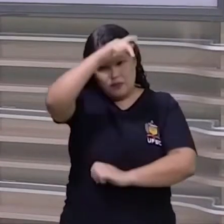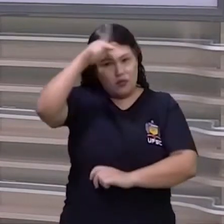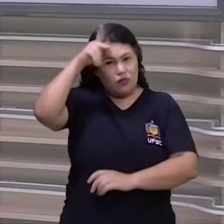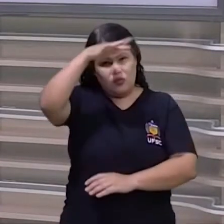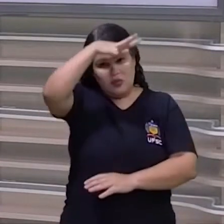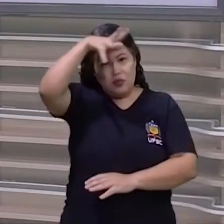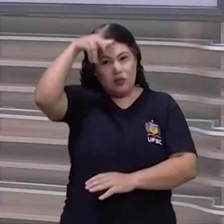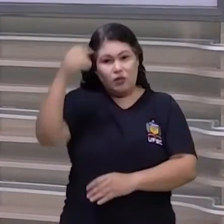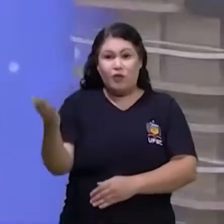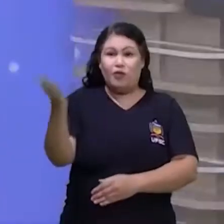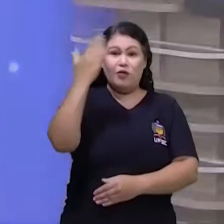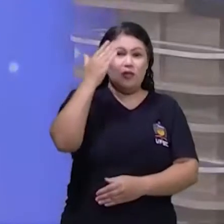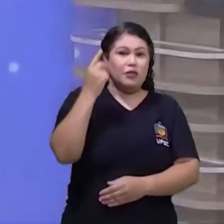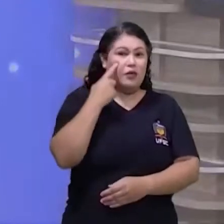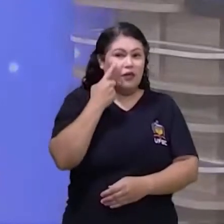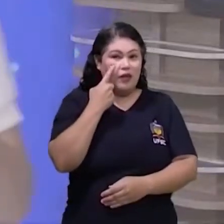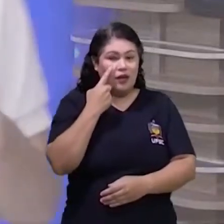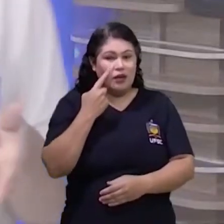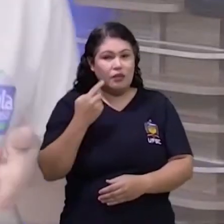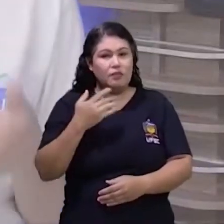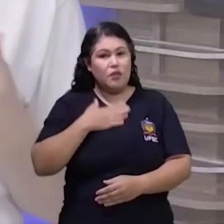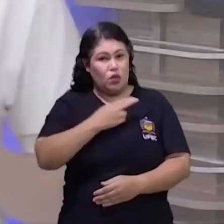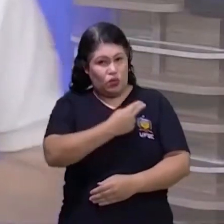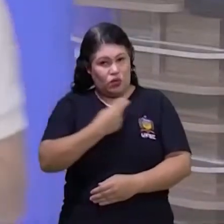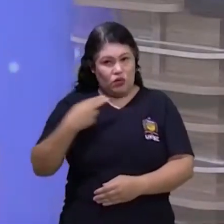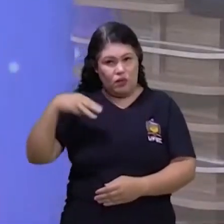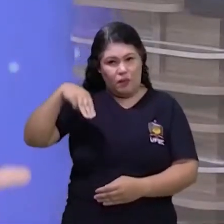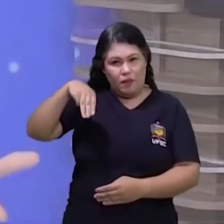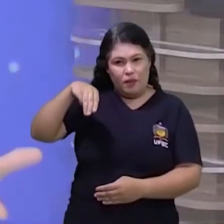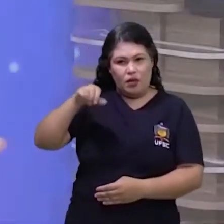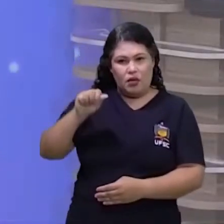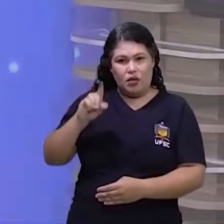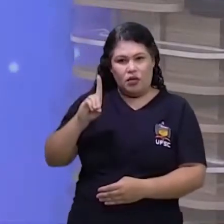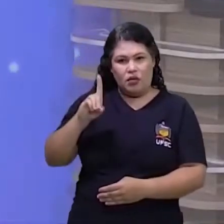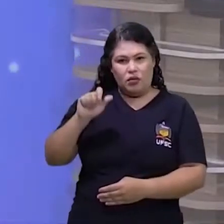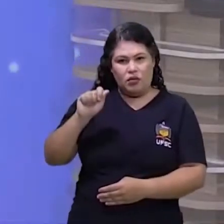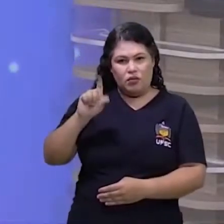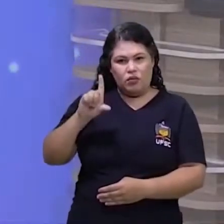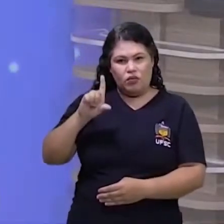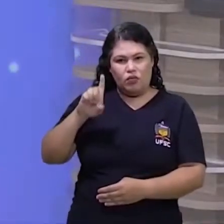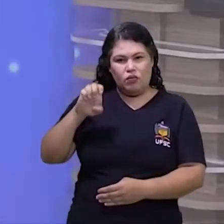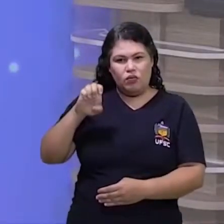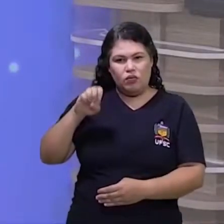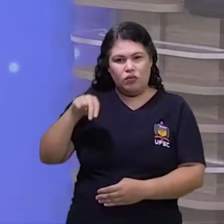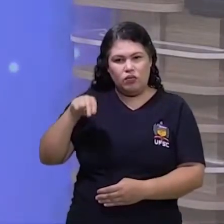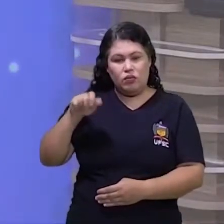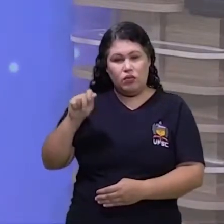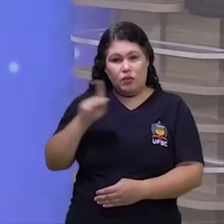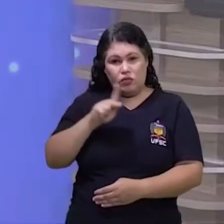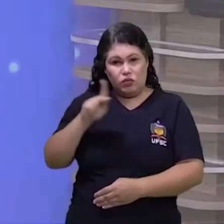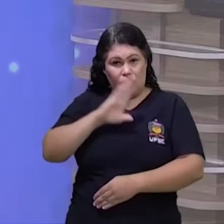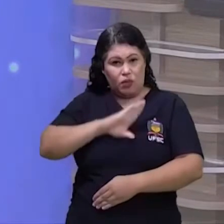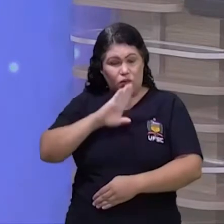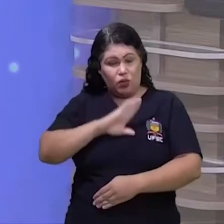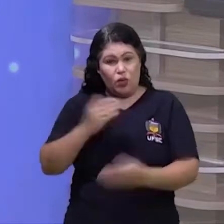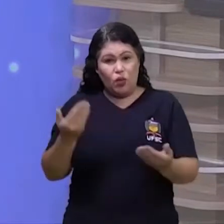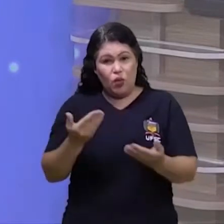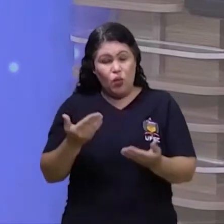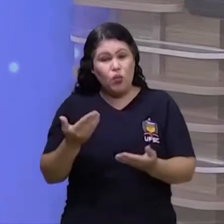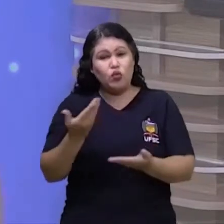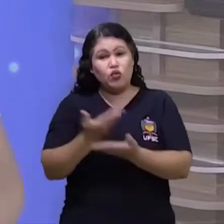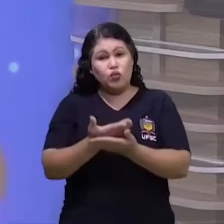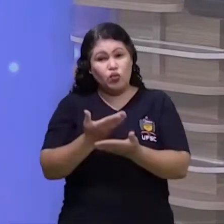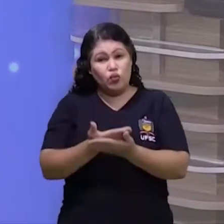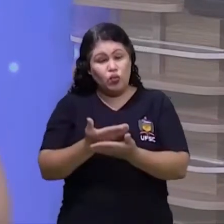de Manaus. Vamos lá? Sou professora Madalena, professora de língua portuguesa, e hoje nós vamos para mais uma aula, a